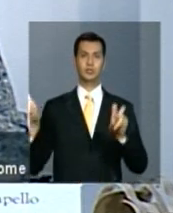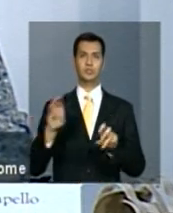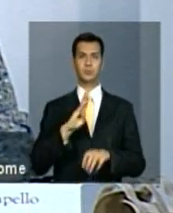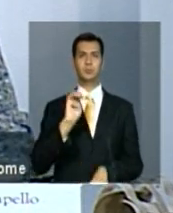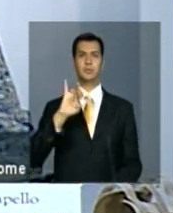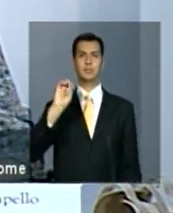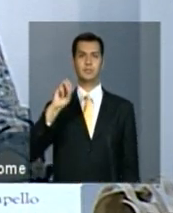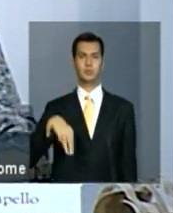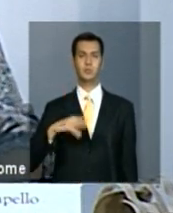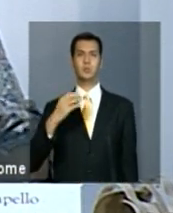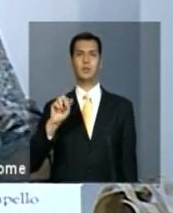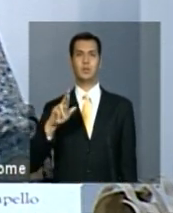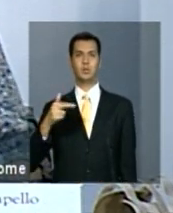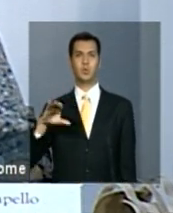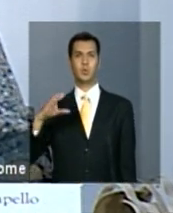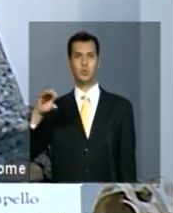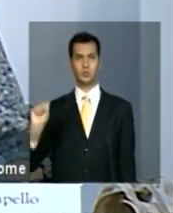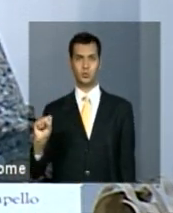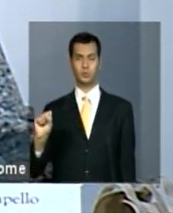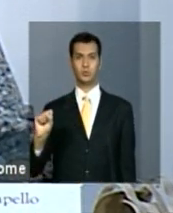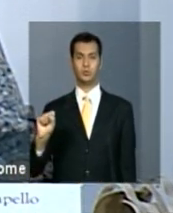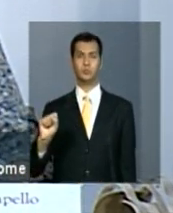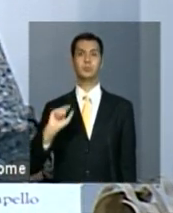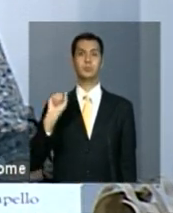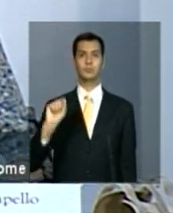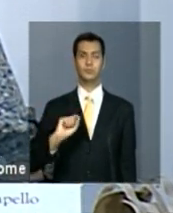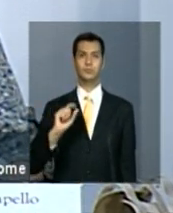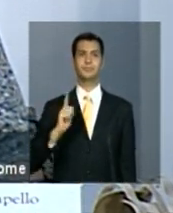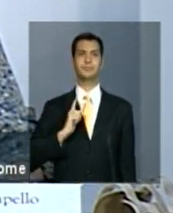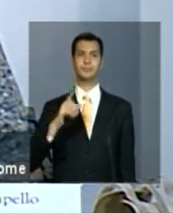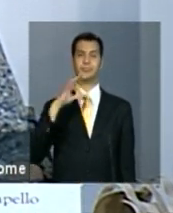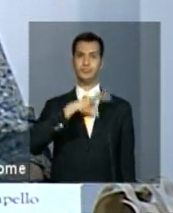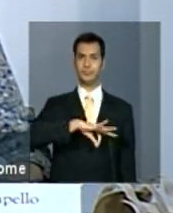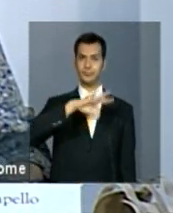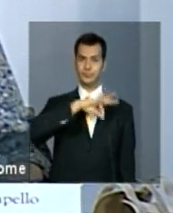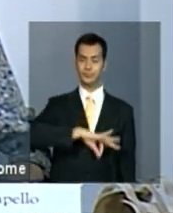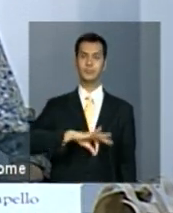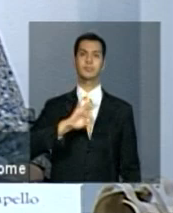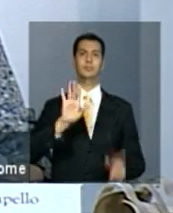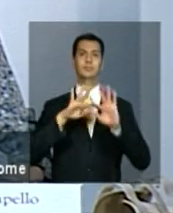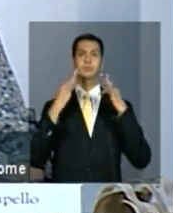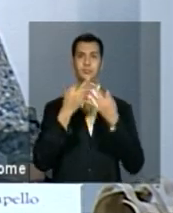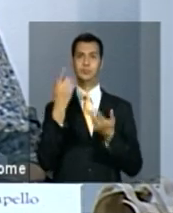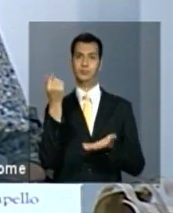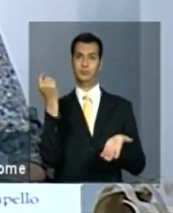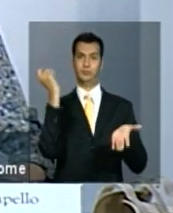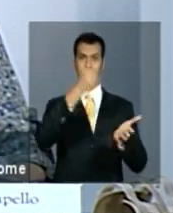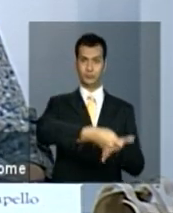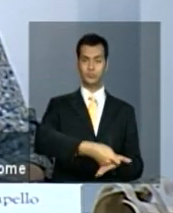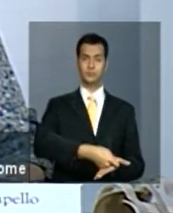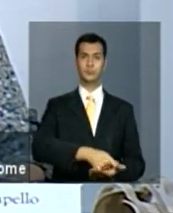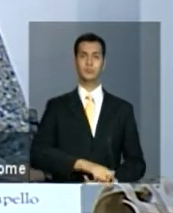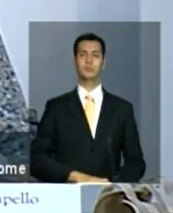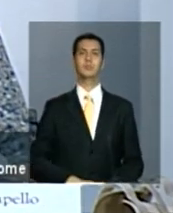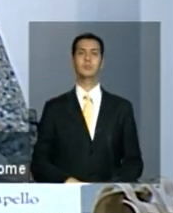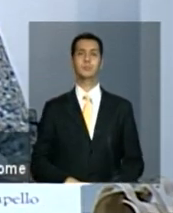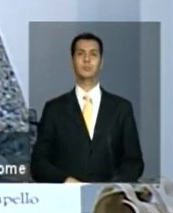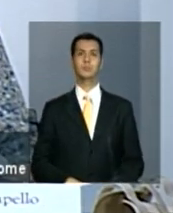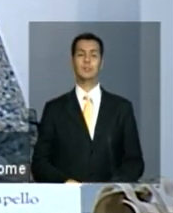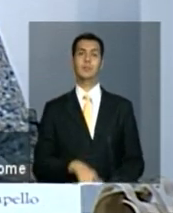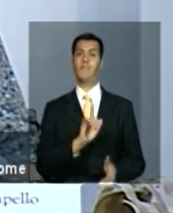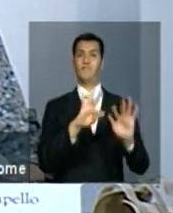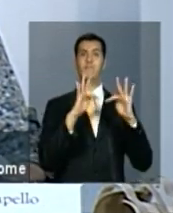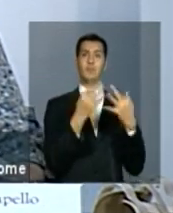eh o aumento o o valor de benefício que essas famílias passam a perceber né dentro do Bolsa